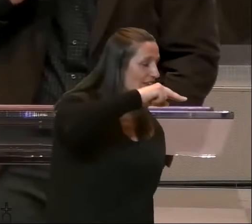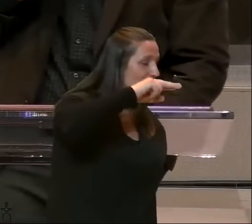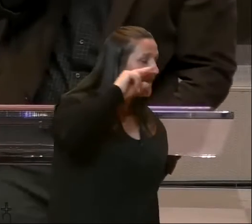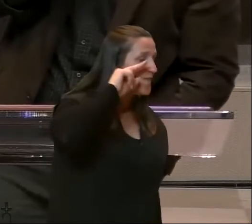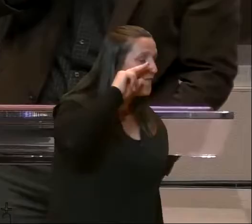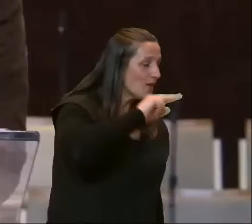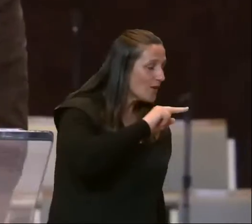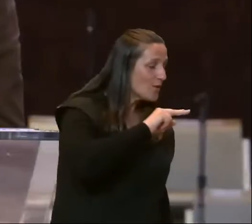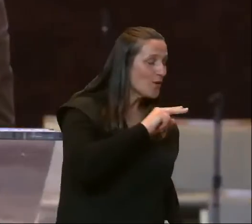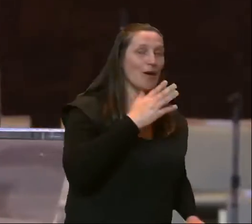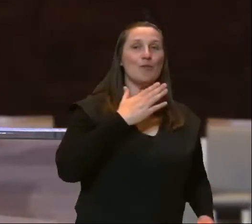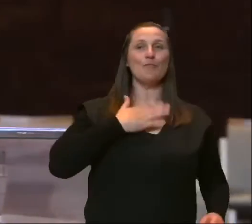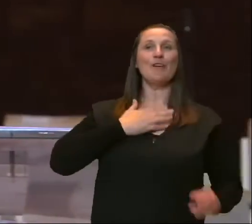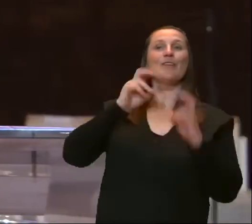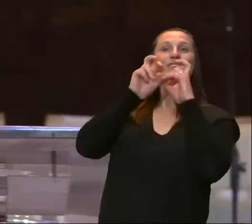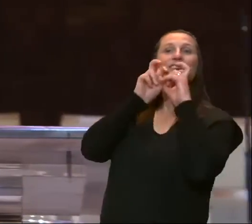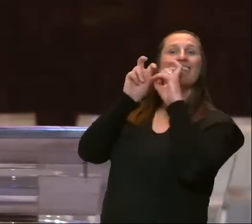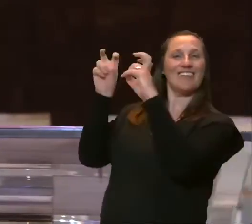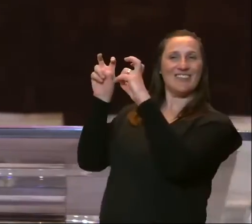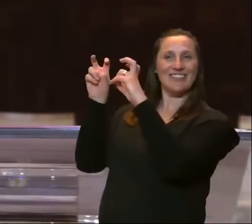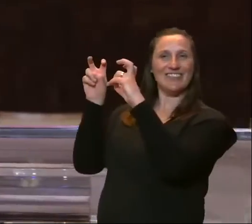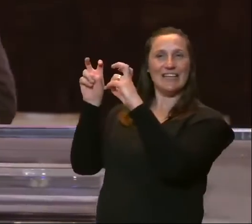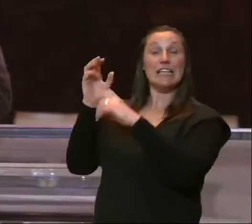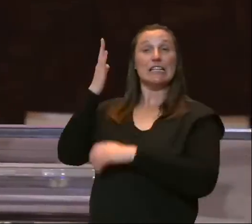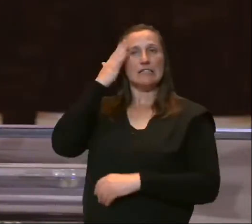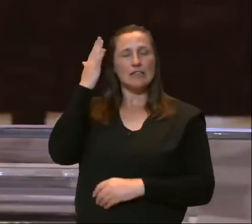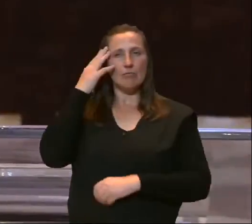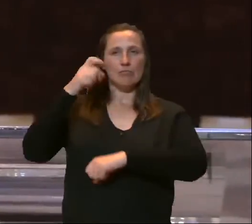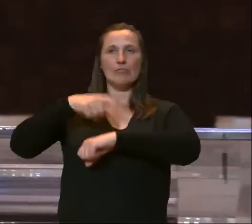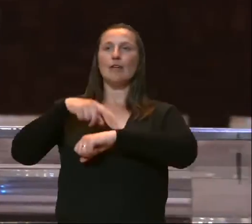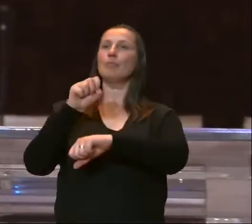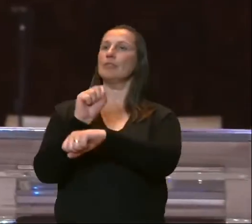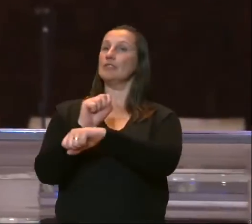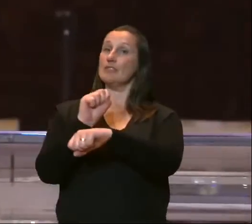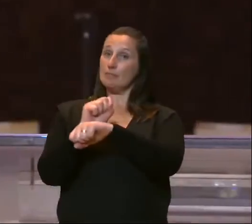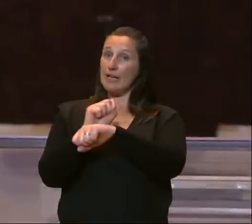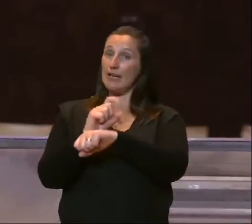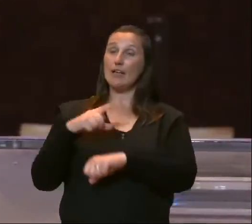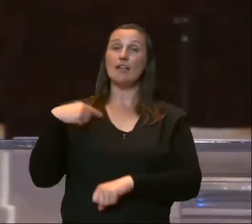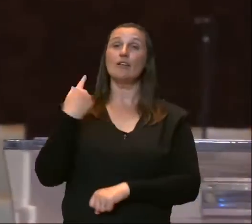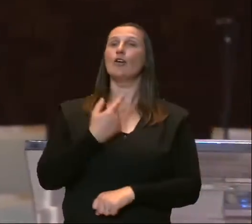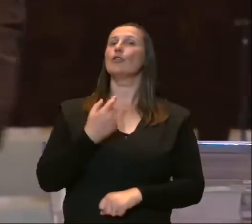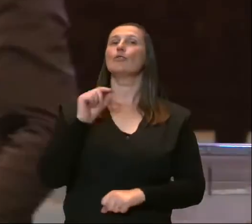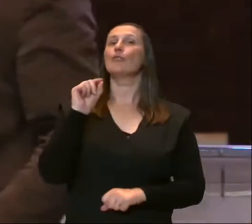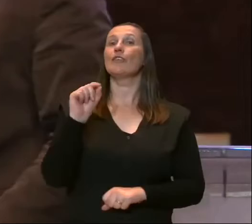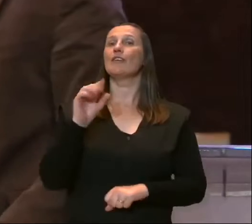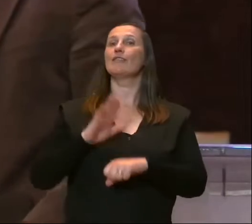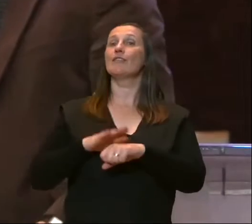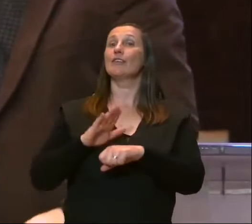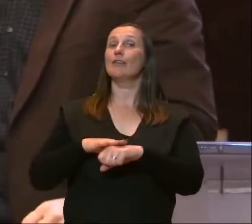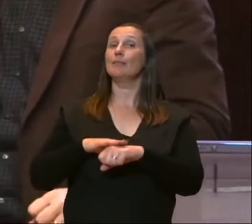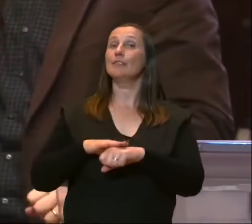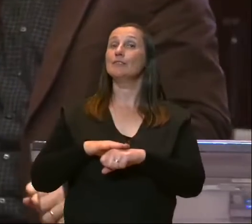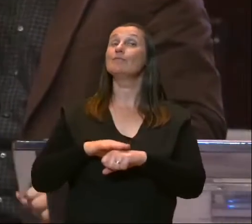Nos tempos de espera, a gente clama. A gente clama a